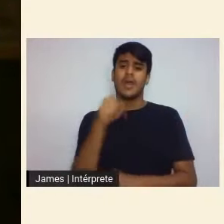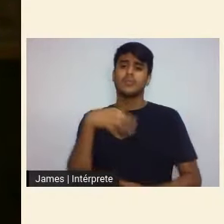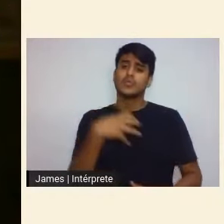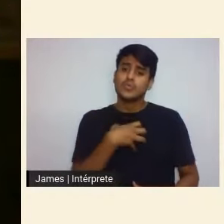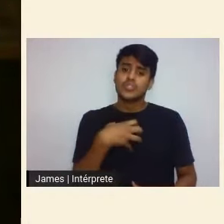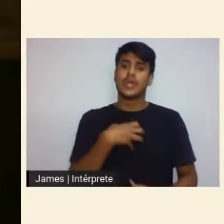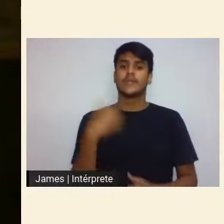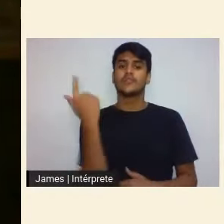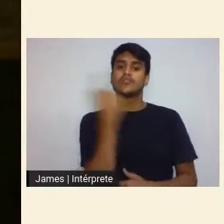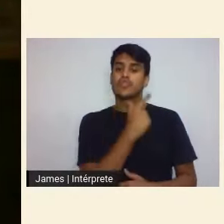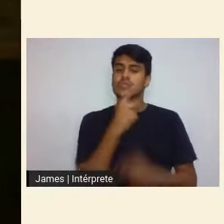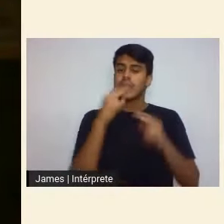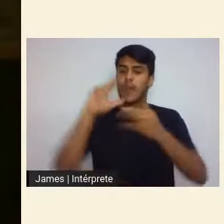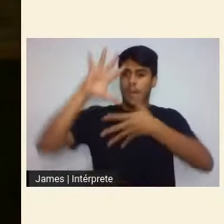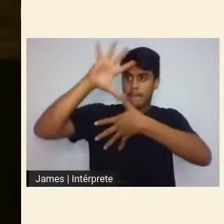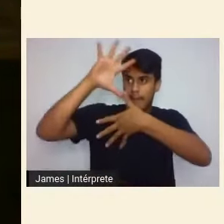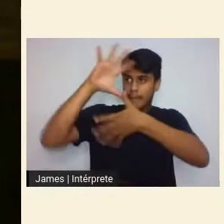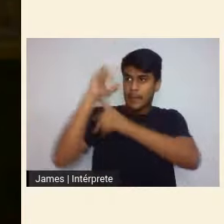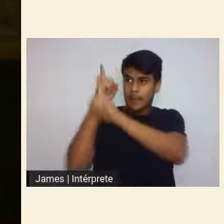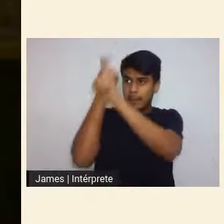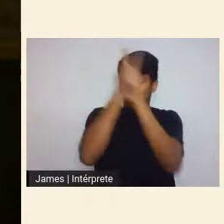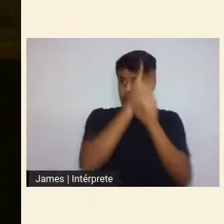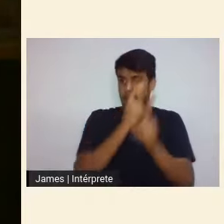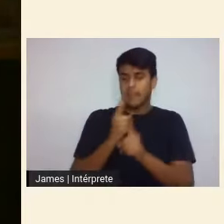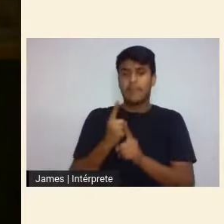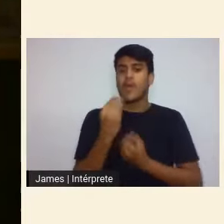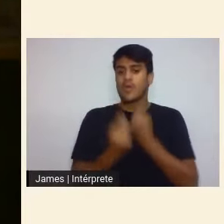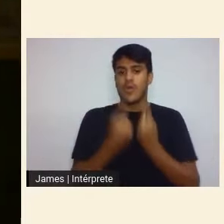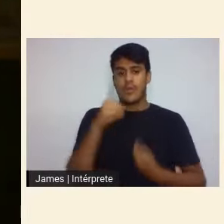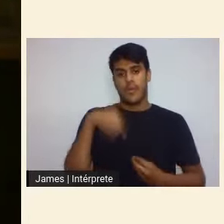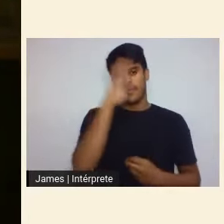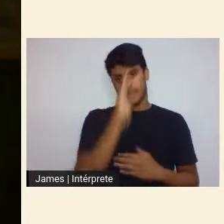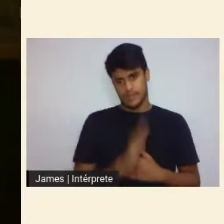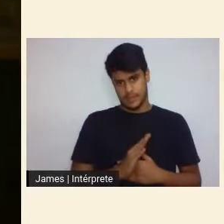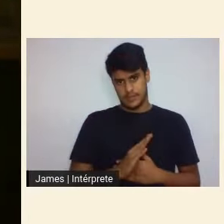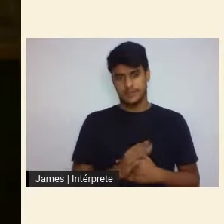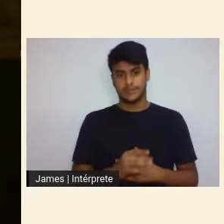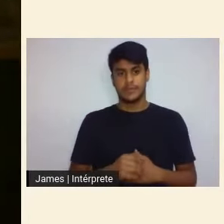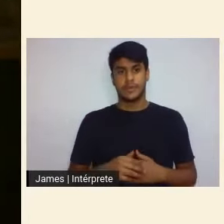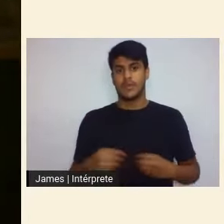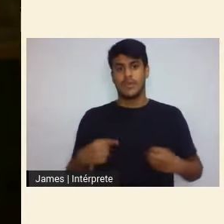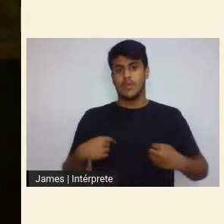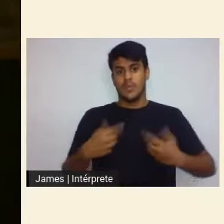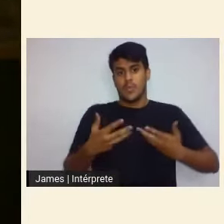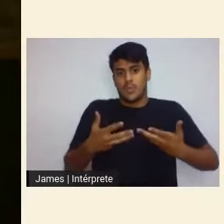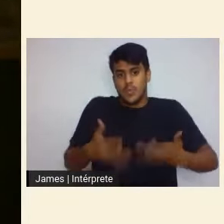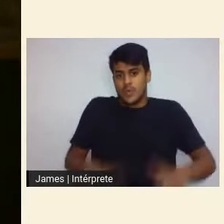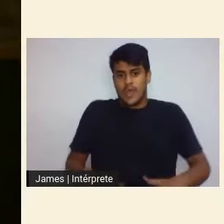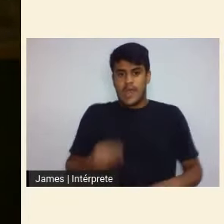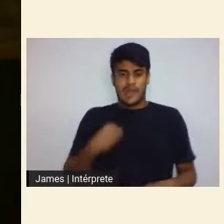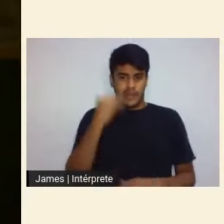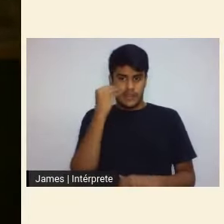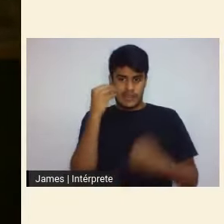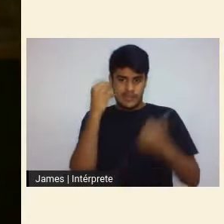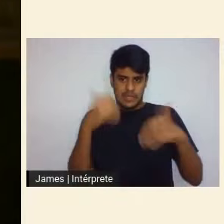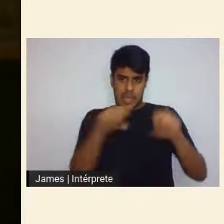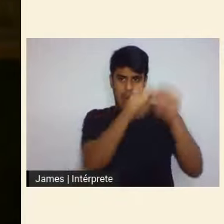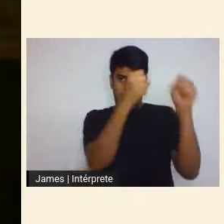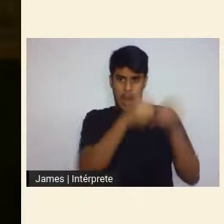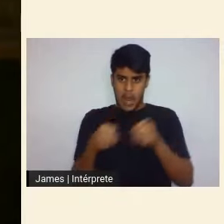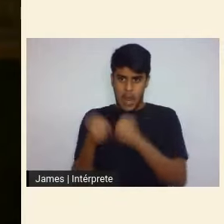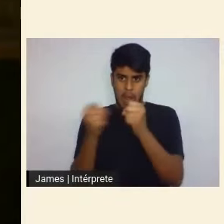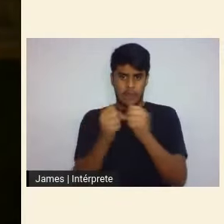cartografia imaginária da nação. Longe de querer aqui ruminar o problema da identidade nacional, eu